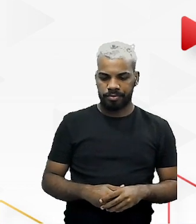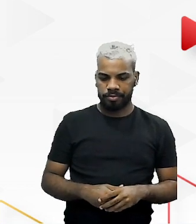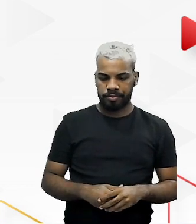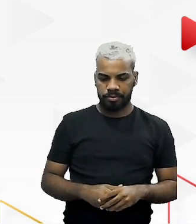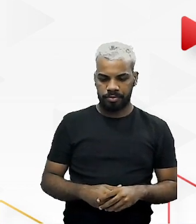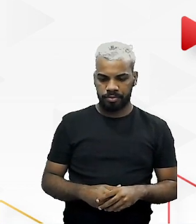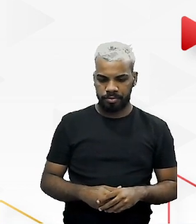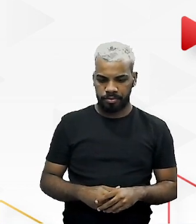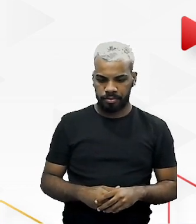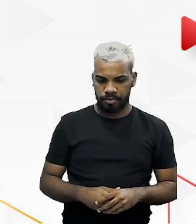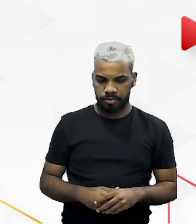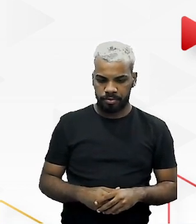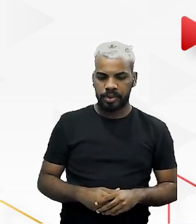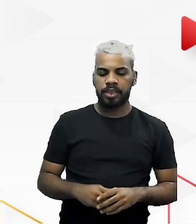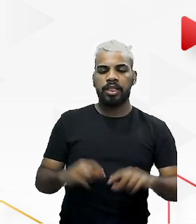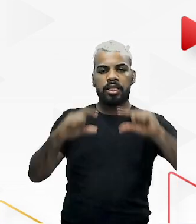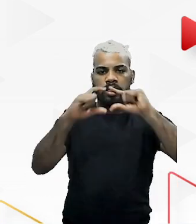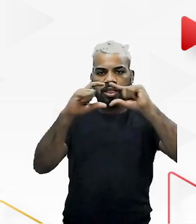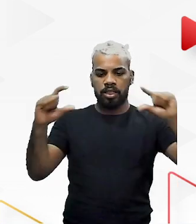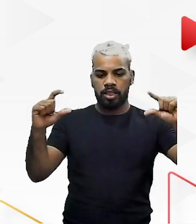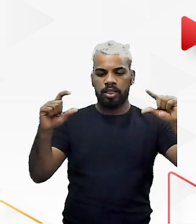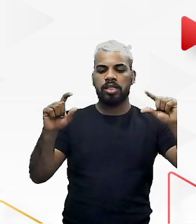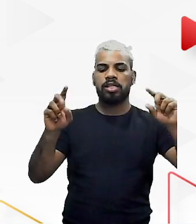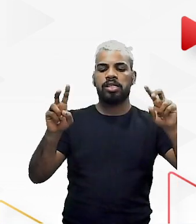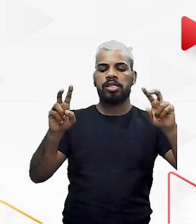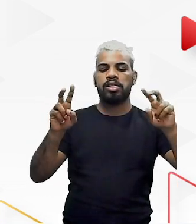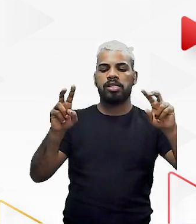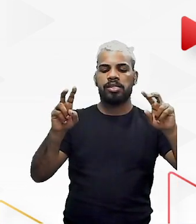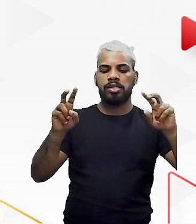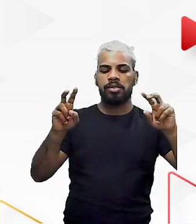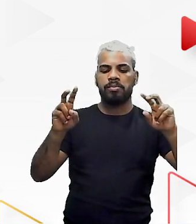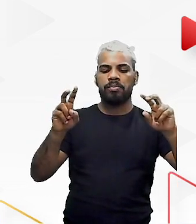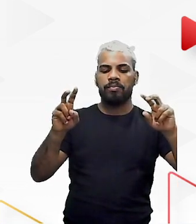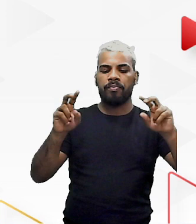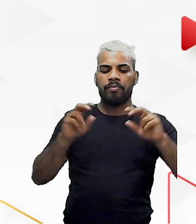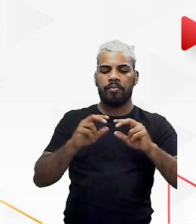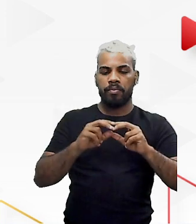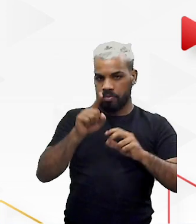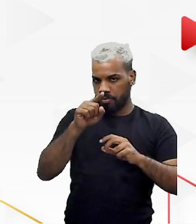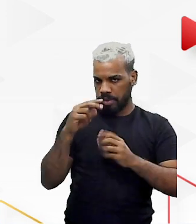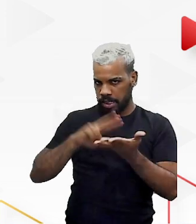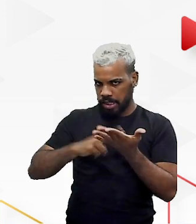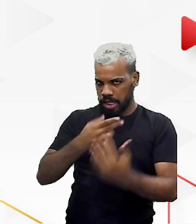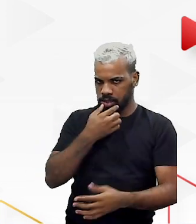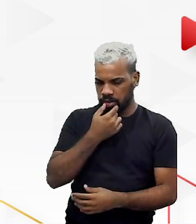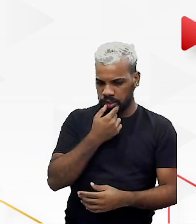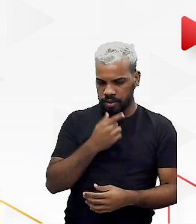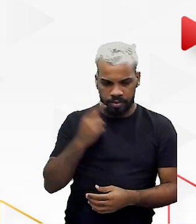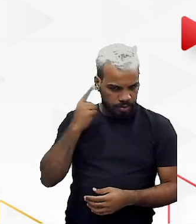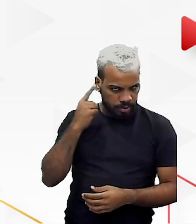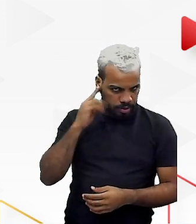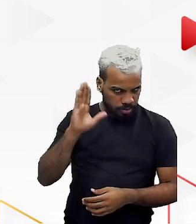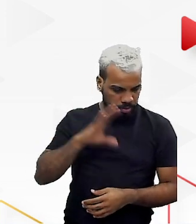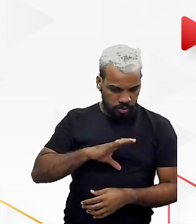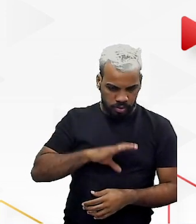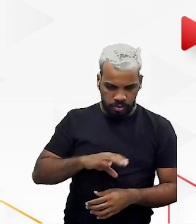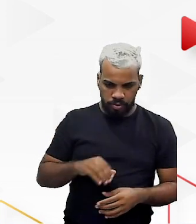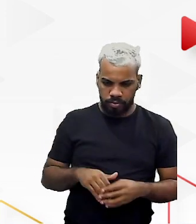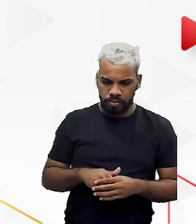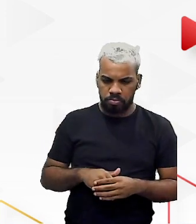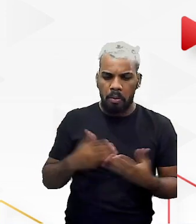não vejo nenhuma razão, né, por parte dos Constantine, né, para ele